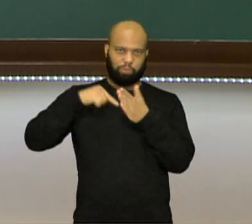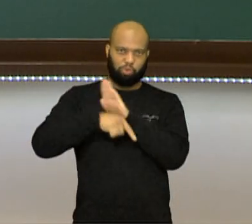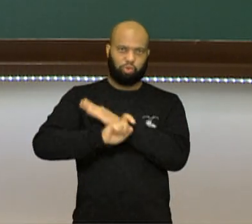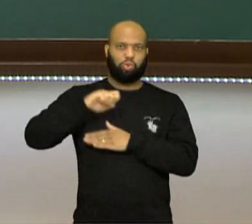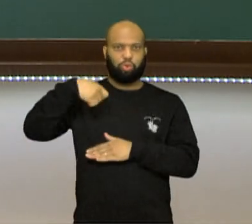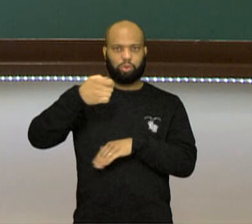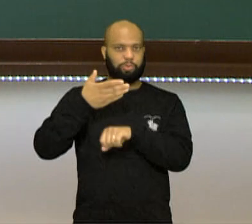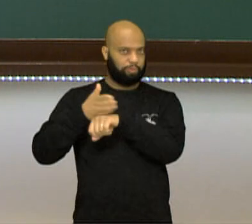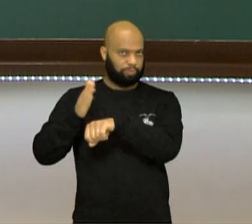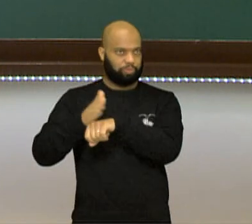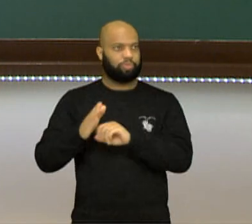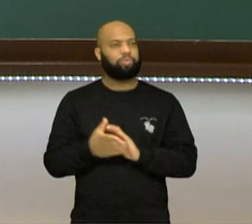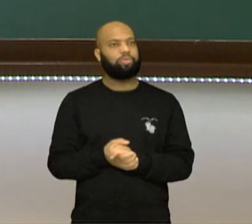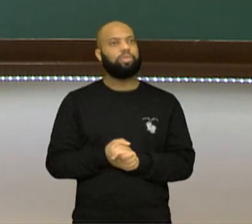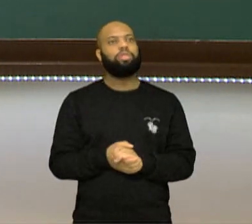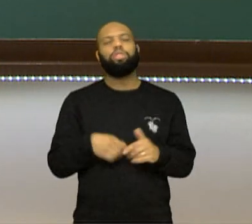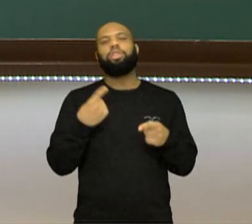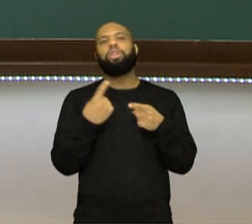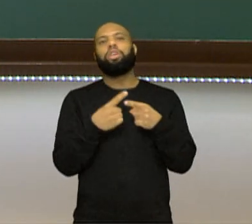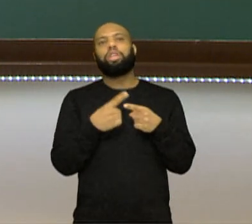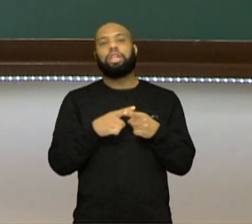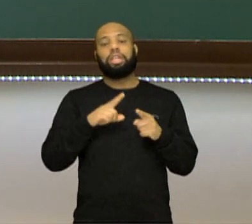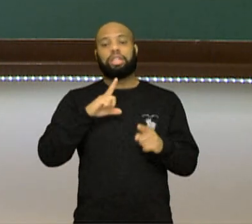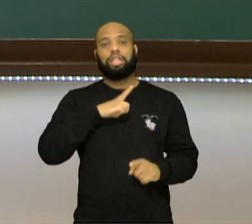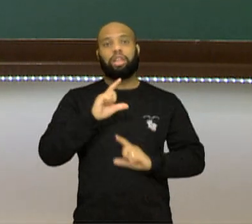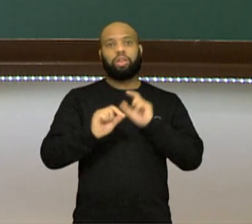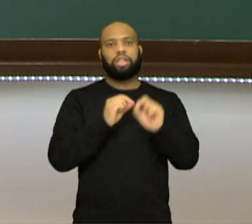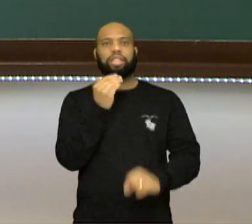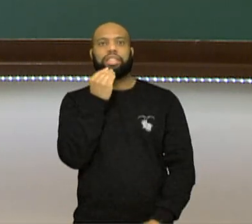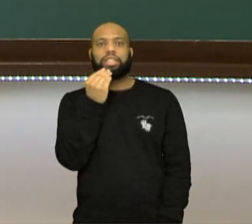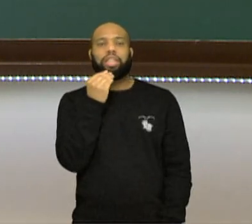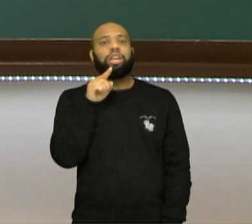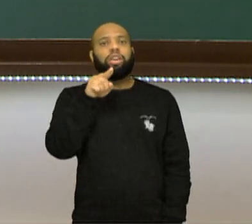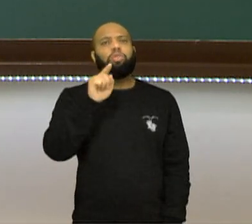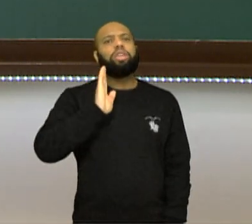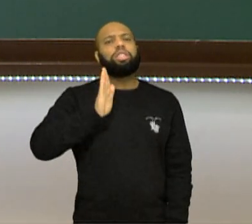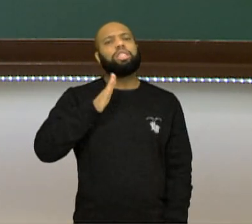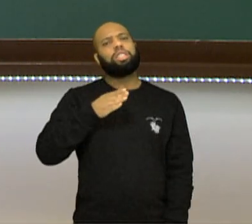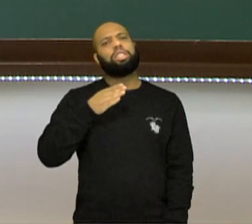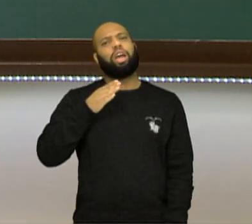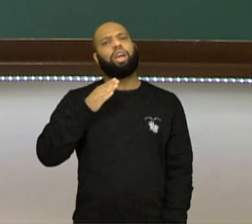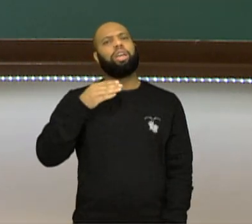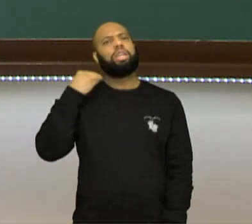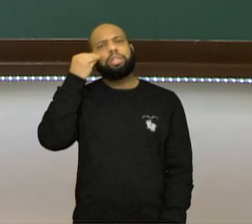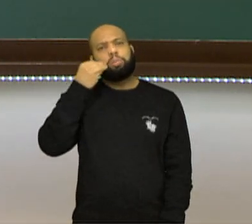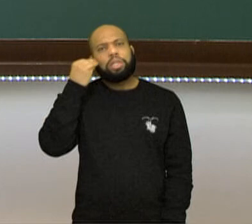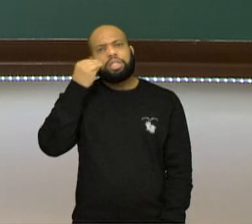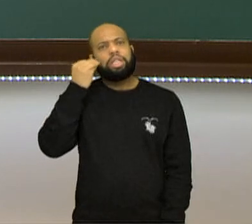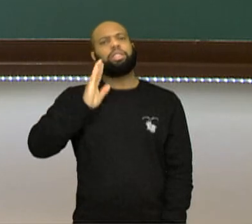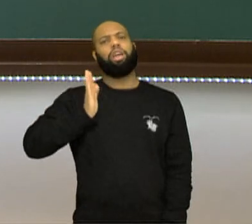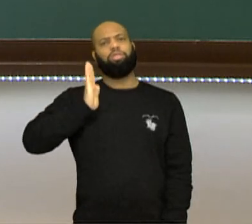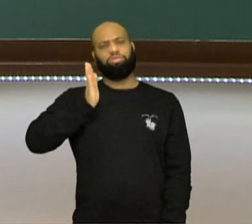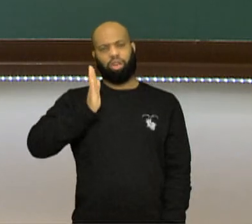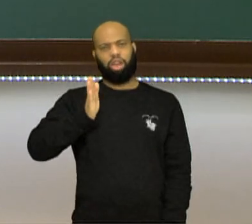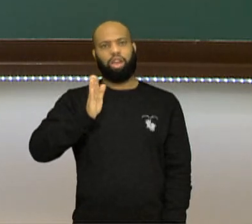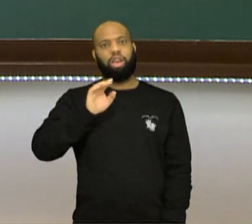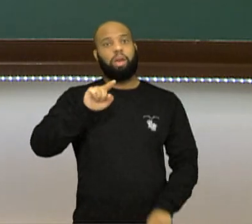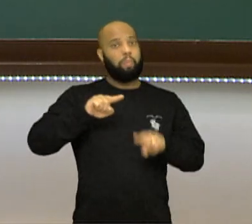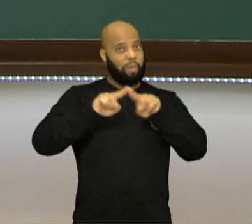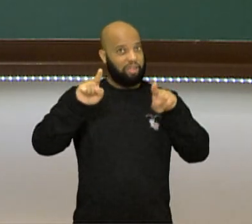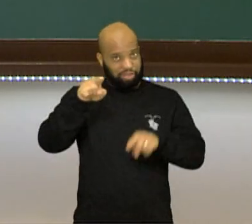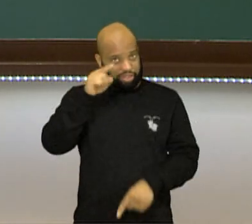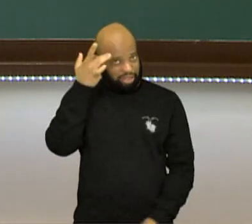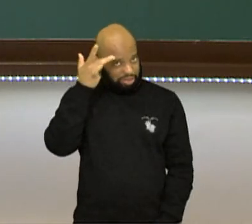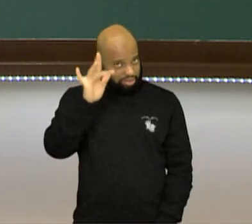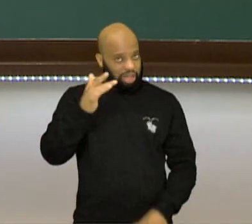que uma possibilidade é que você já tenha experimentado até a escalada e nem saiba disso,